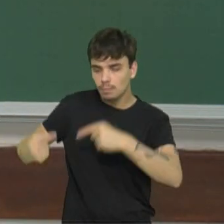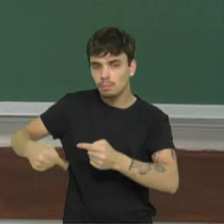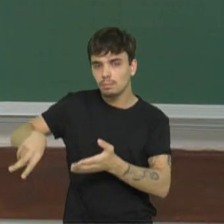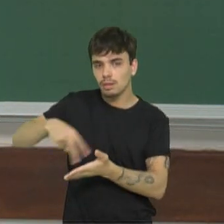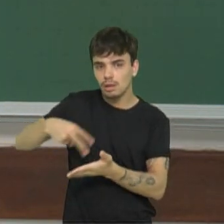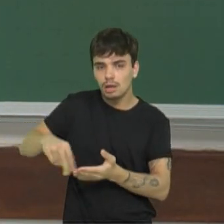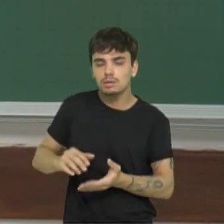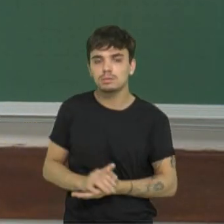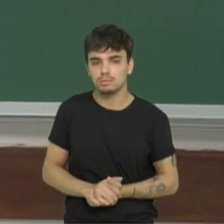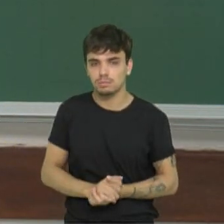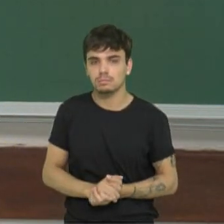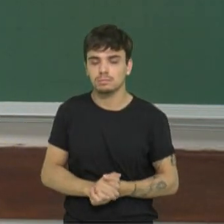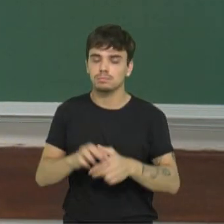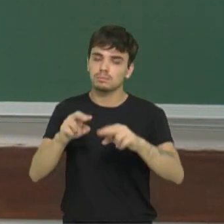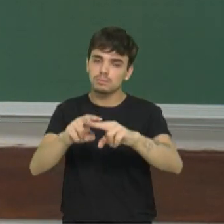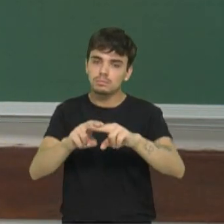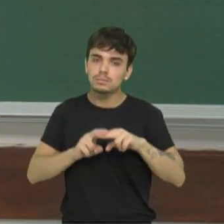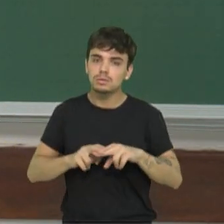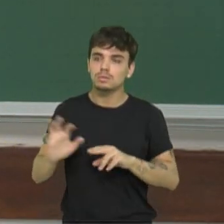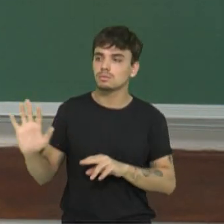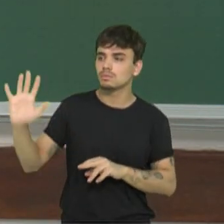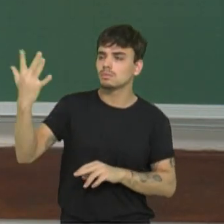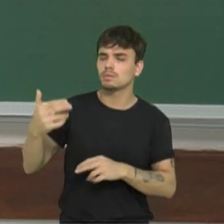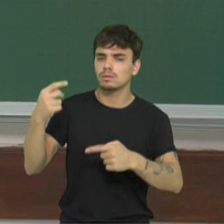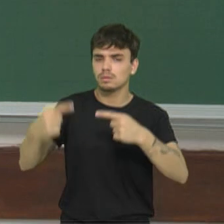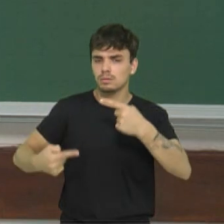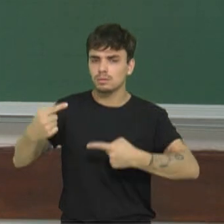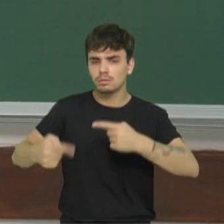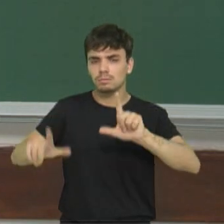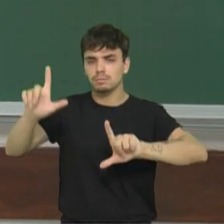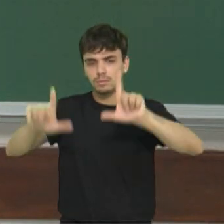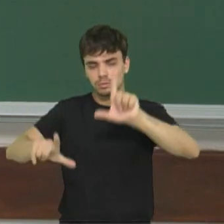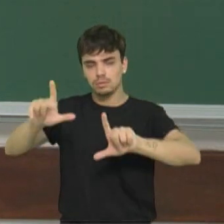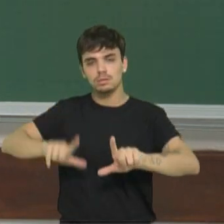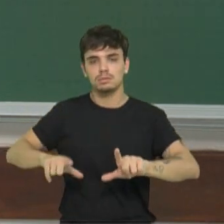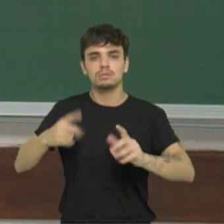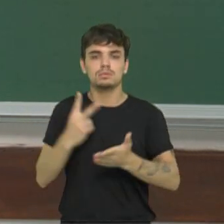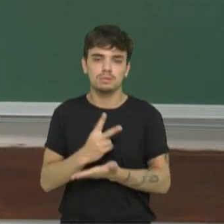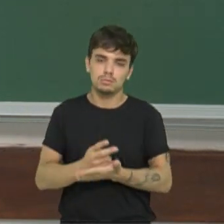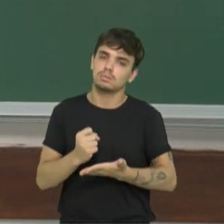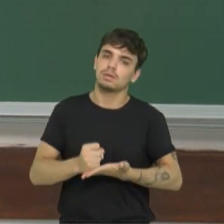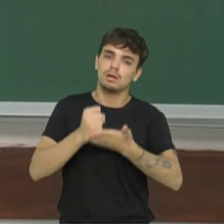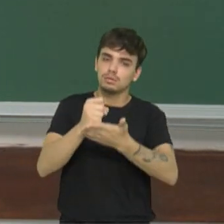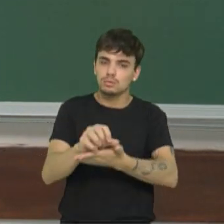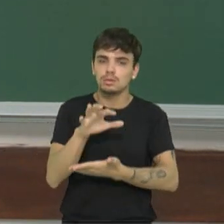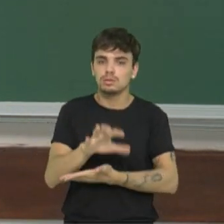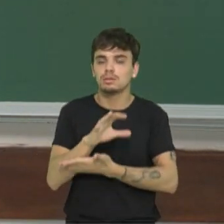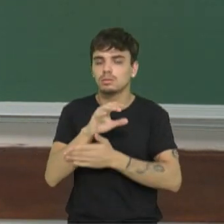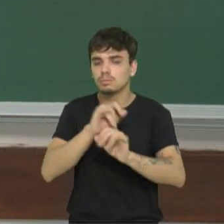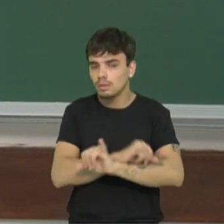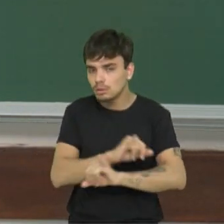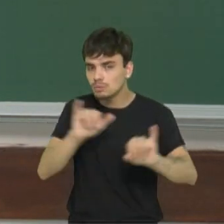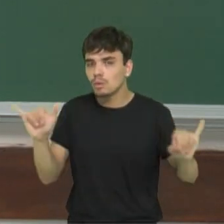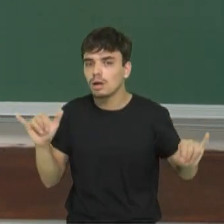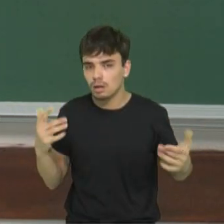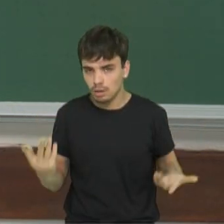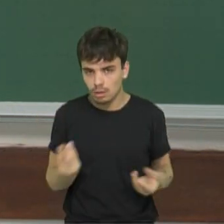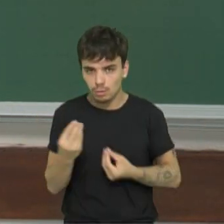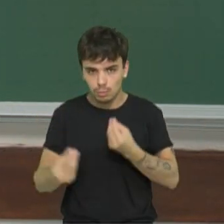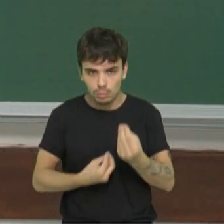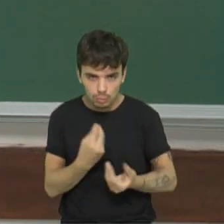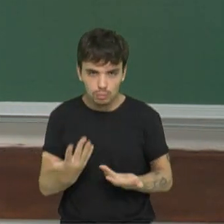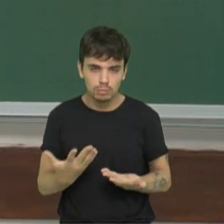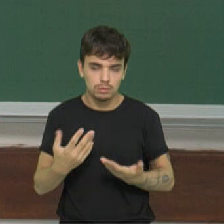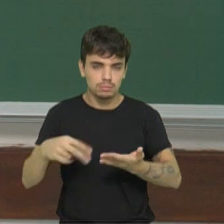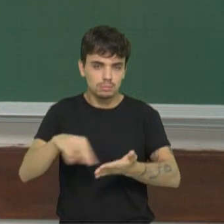danças. Então, esses eventos, esses programas de TV, sempre contribuíram muito para a divulgação desses